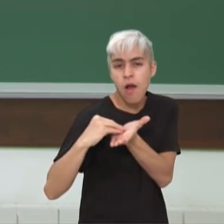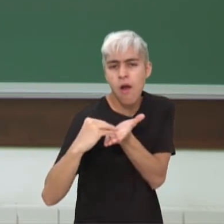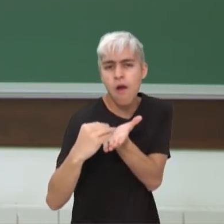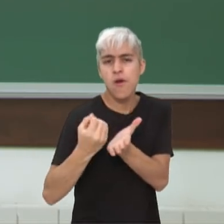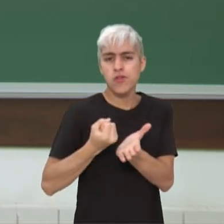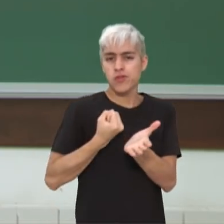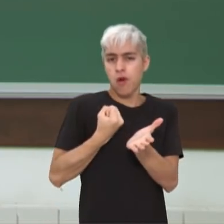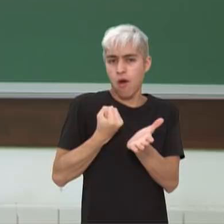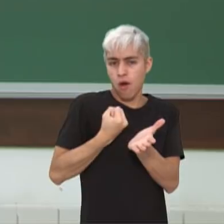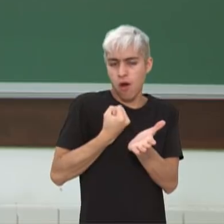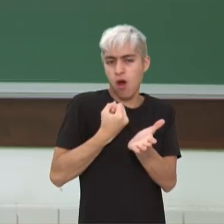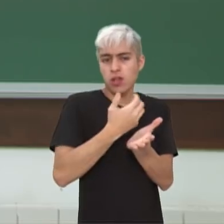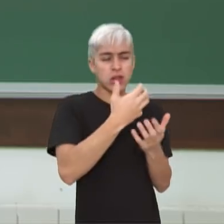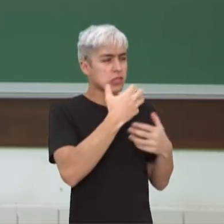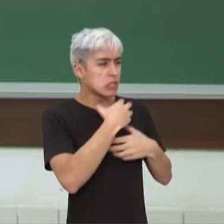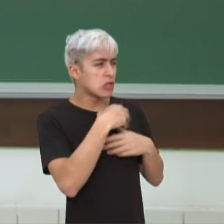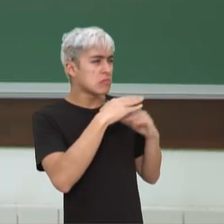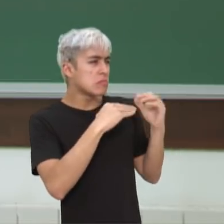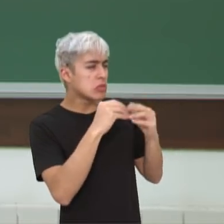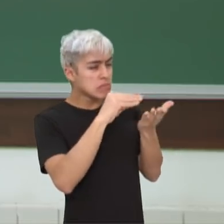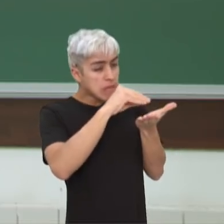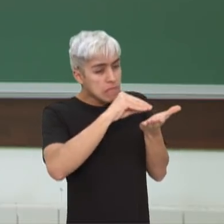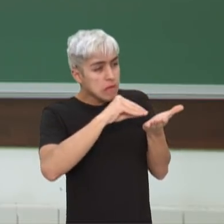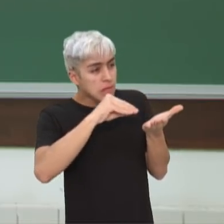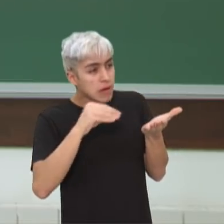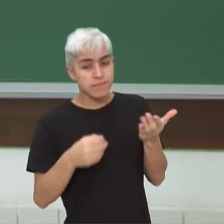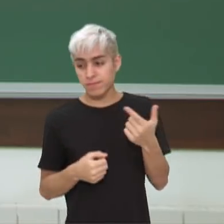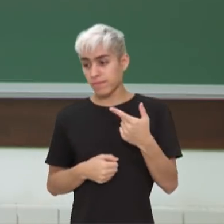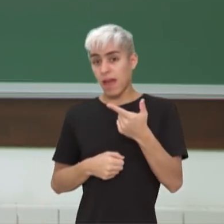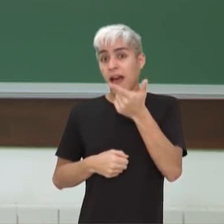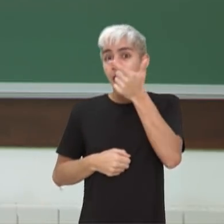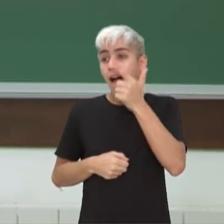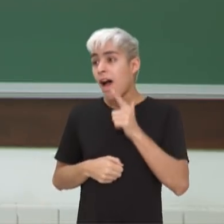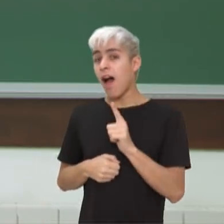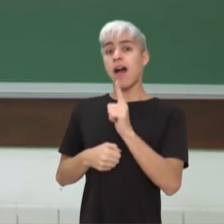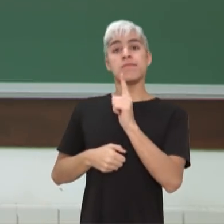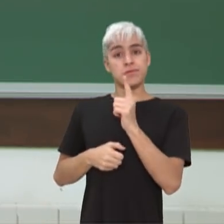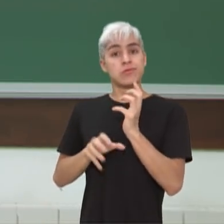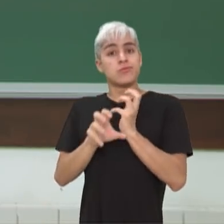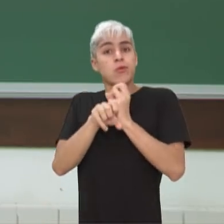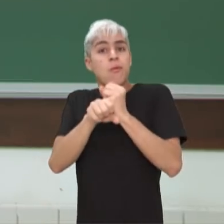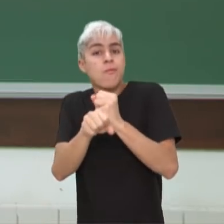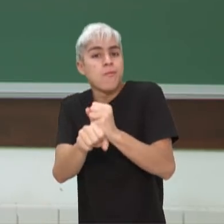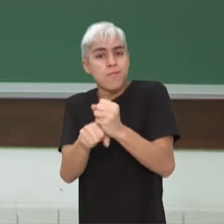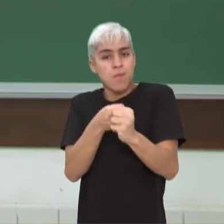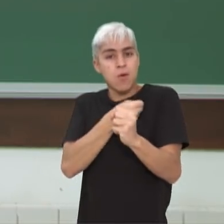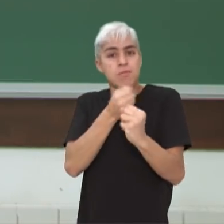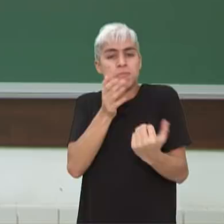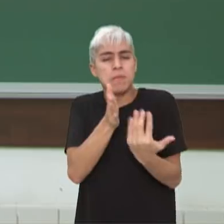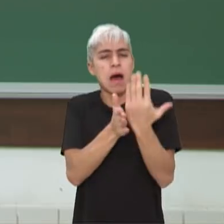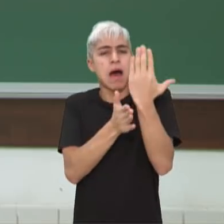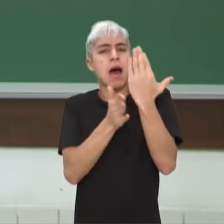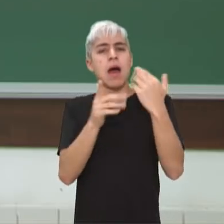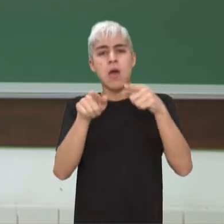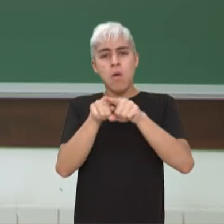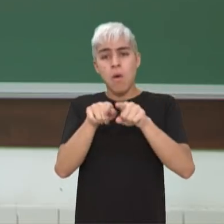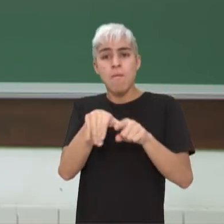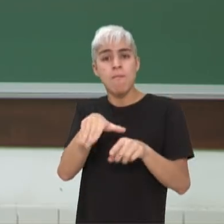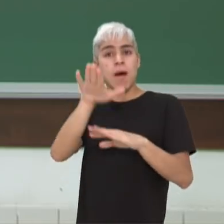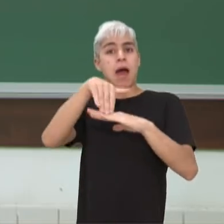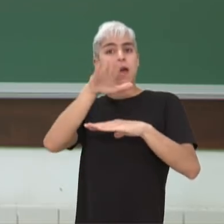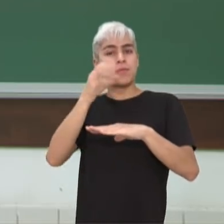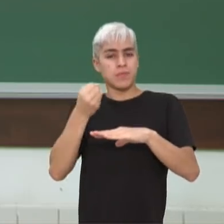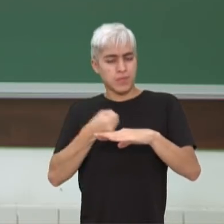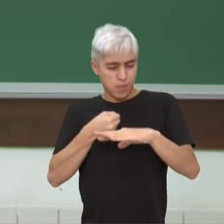determinada prática, para uma determinado movimento, você conseguiria ali certas pontuações, conseguiria ali as maiores pontuações